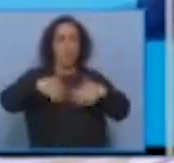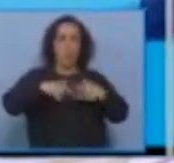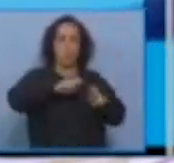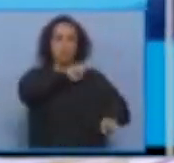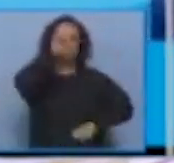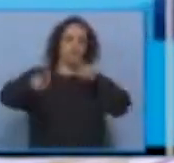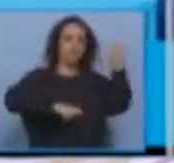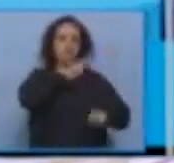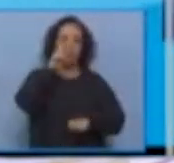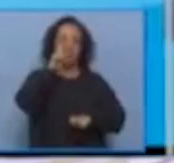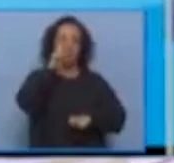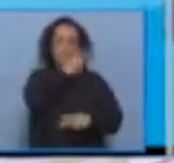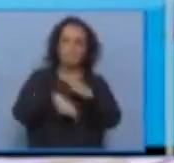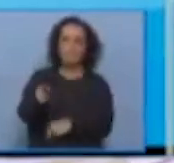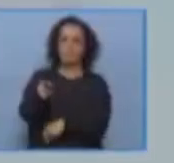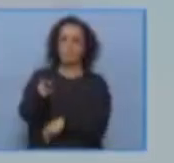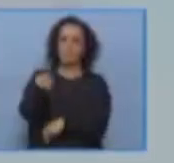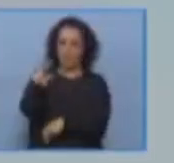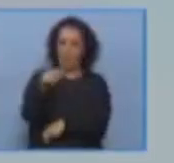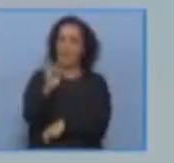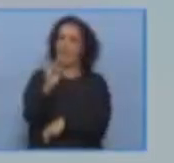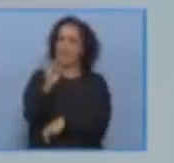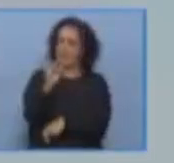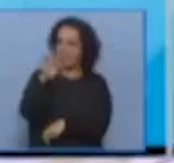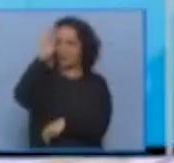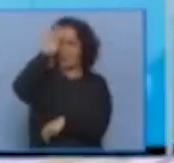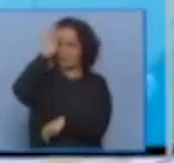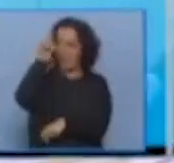enquanto viajante, mas parece que Francisco